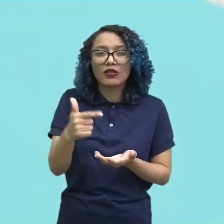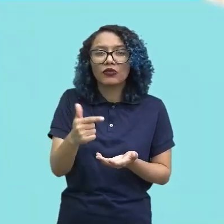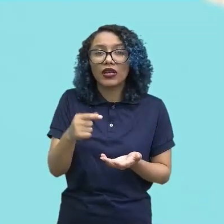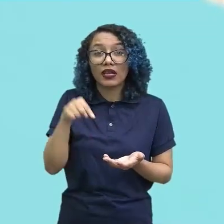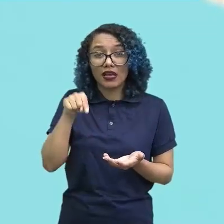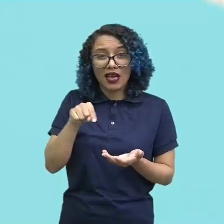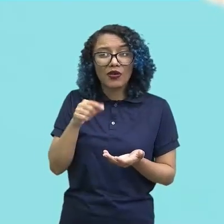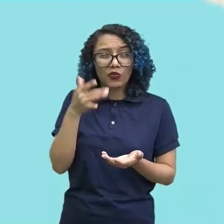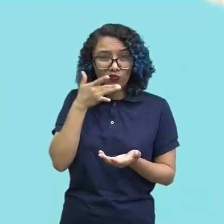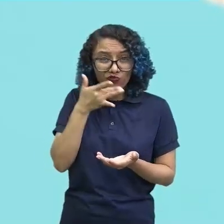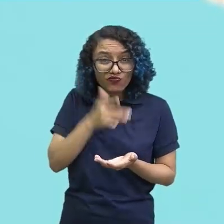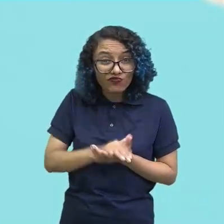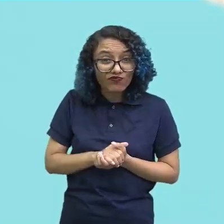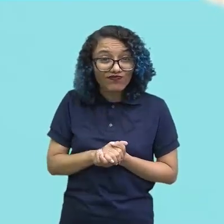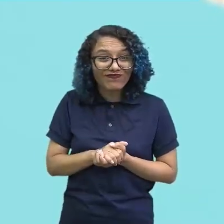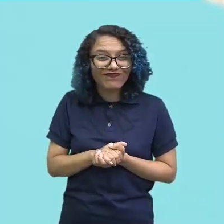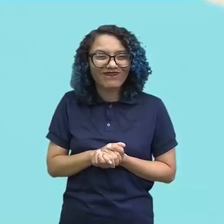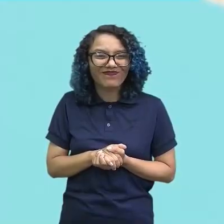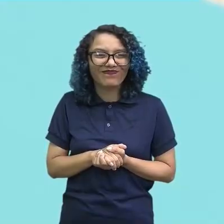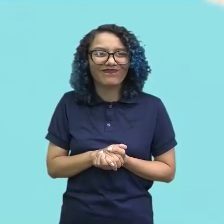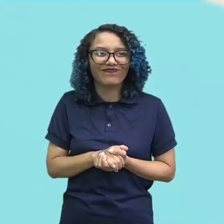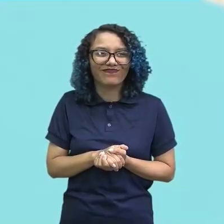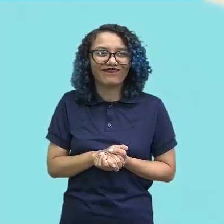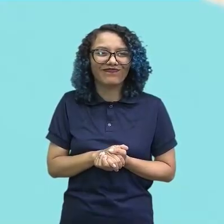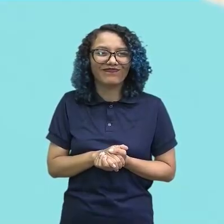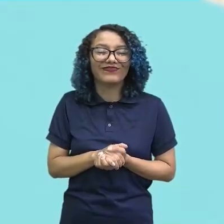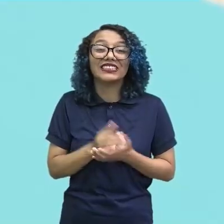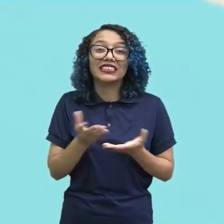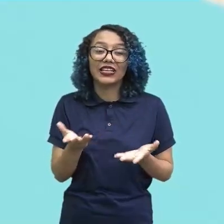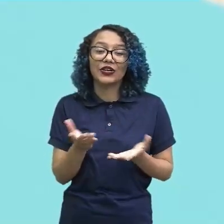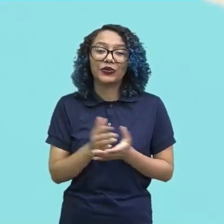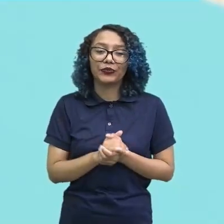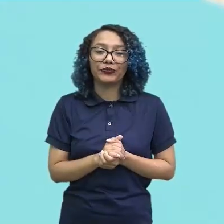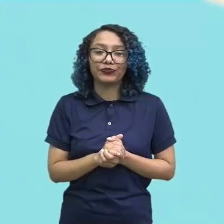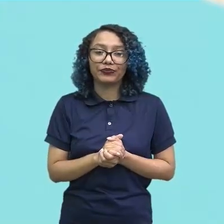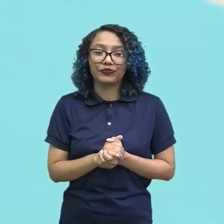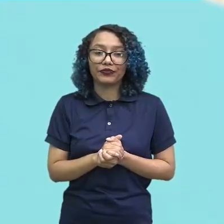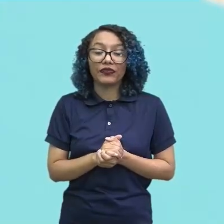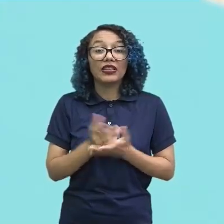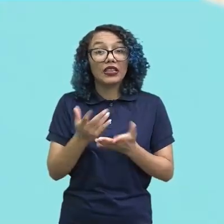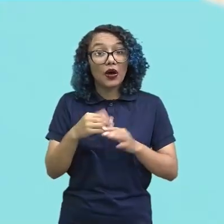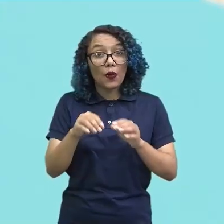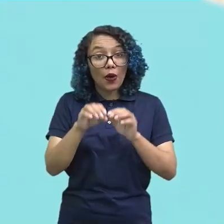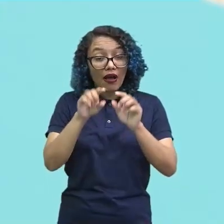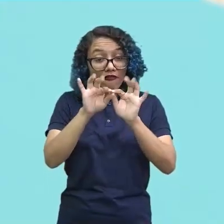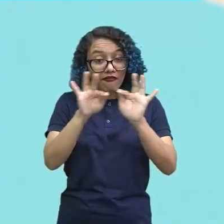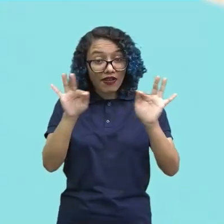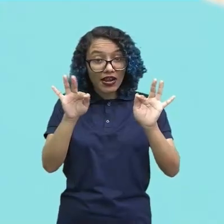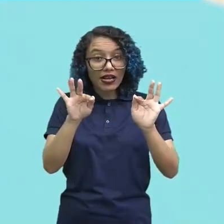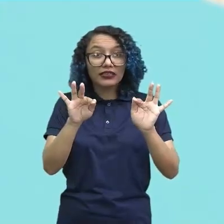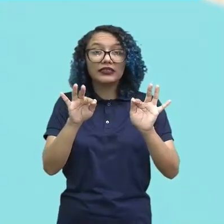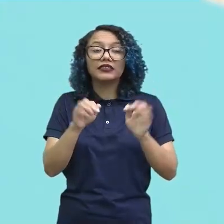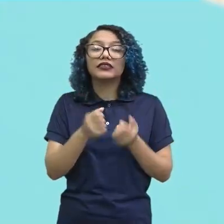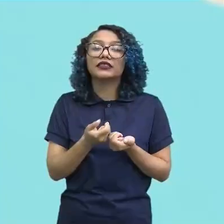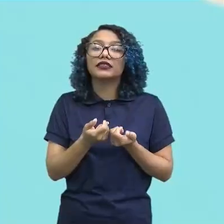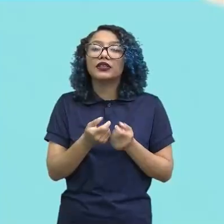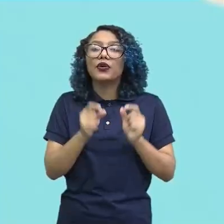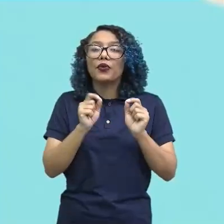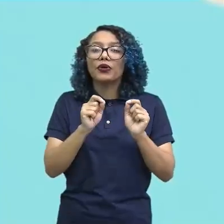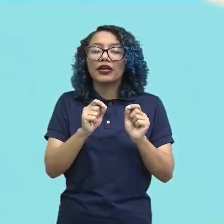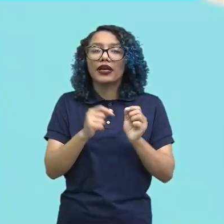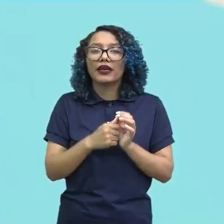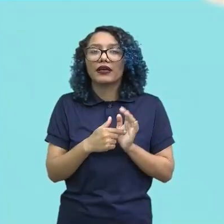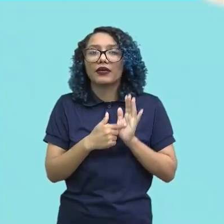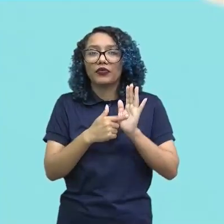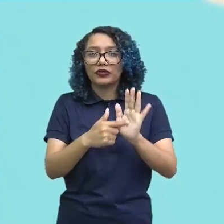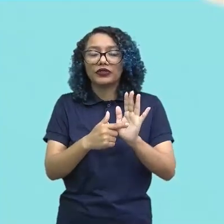comida gostosa? Então, observem que aquele texto, aquele enunciado, quer dizer uma coisa